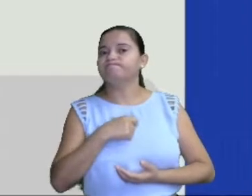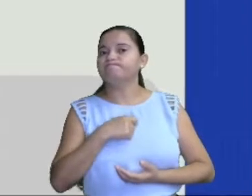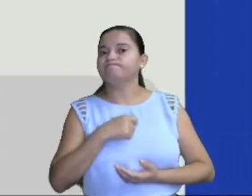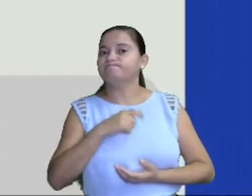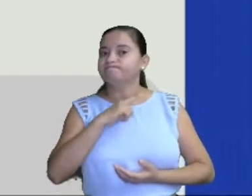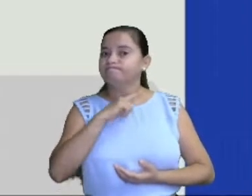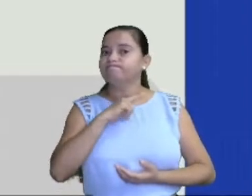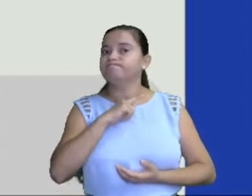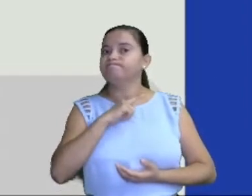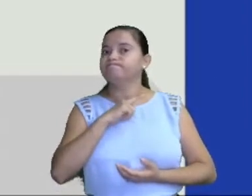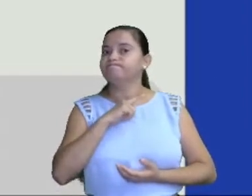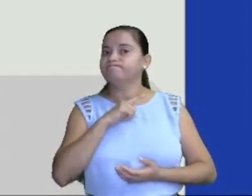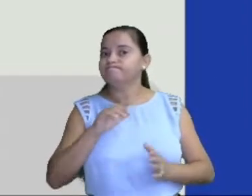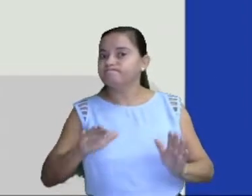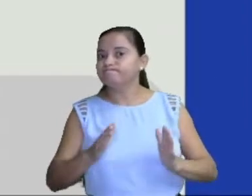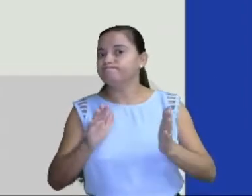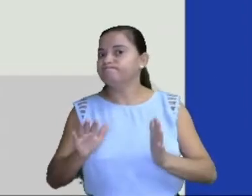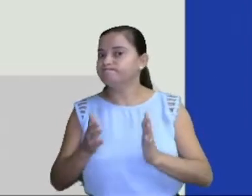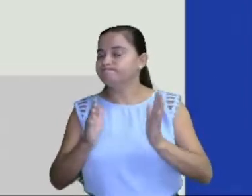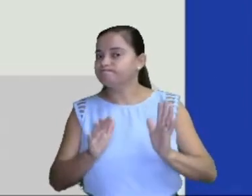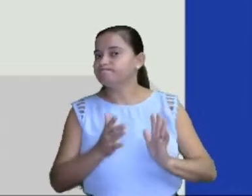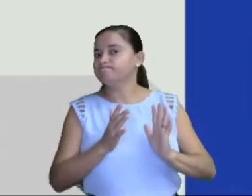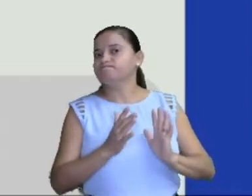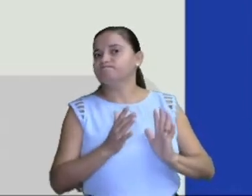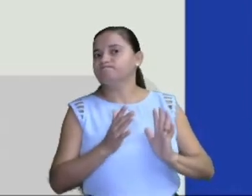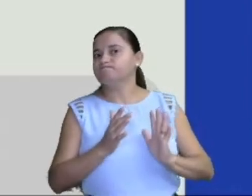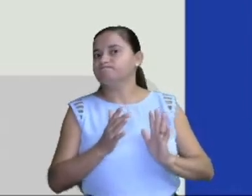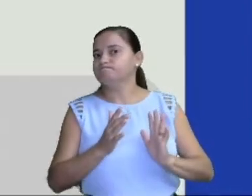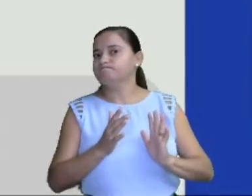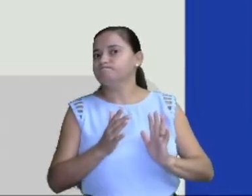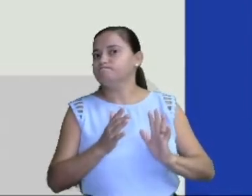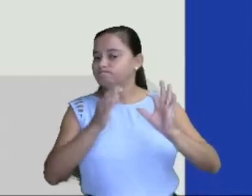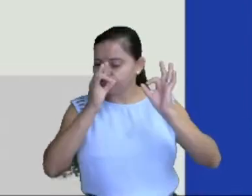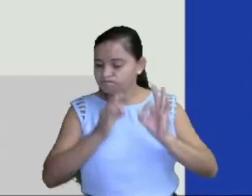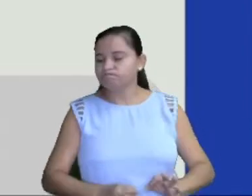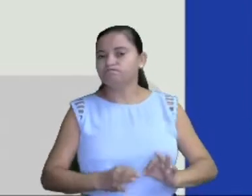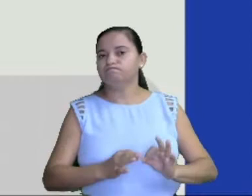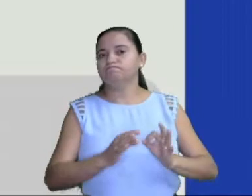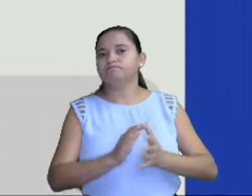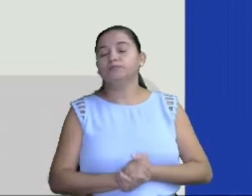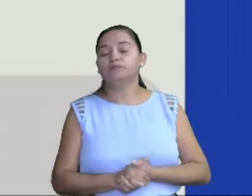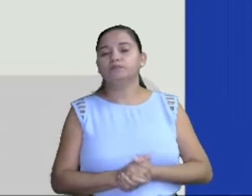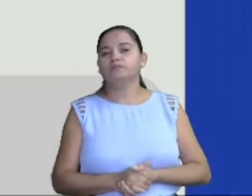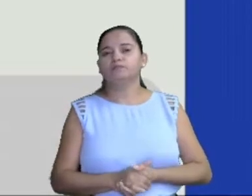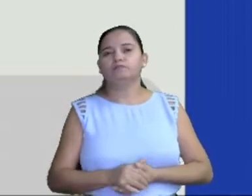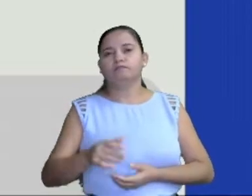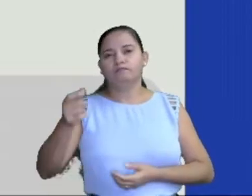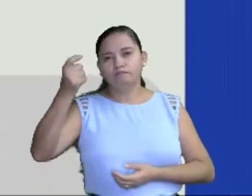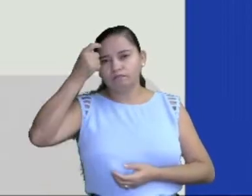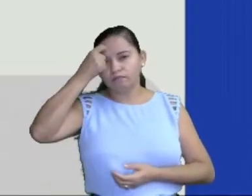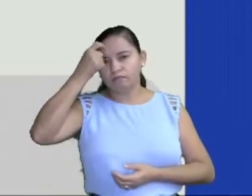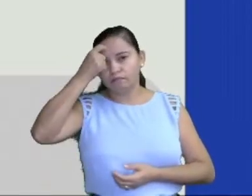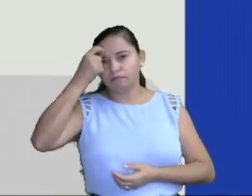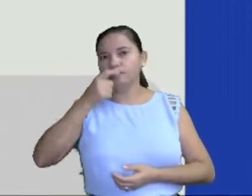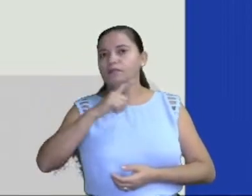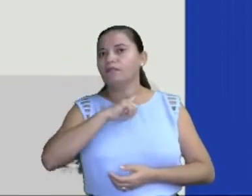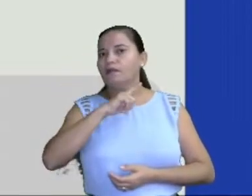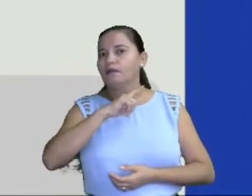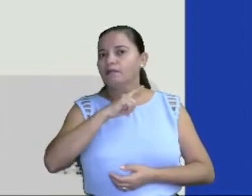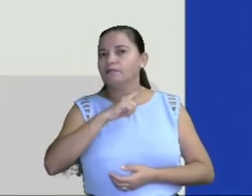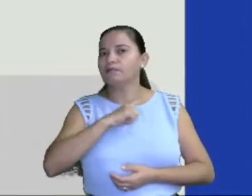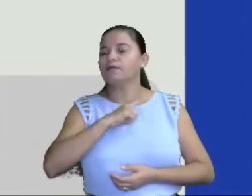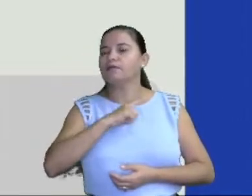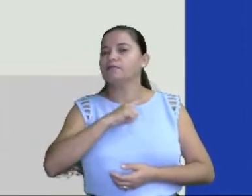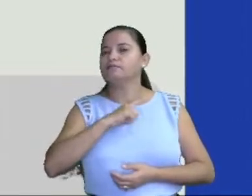que os espaços públicos sejam preservados. A conscientização dessa preservação deve